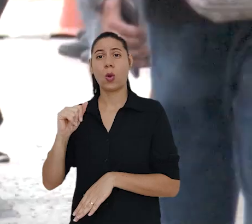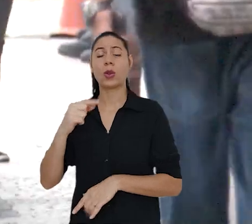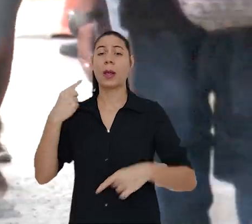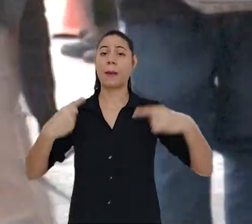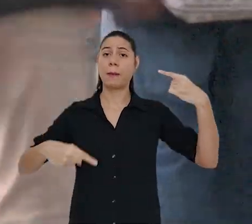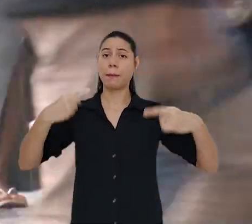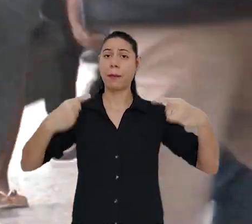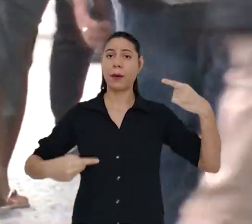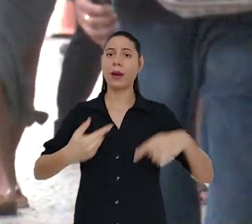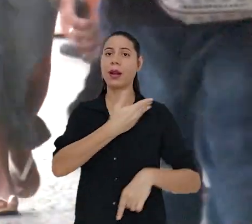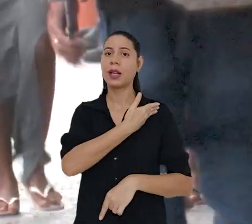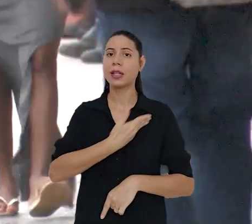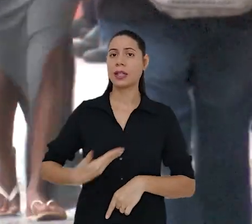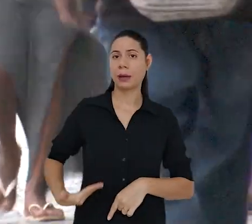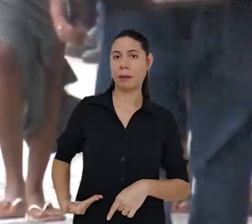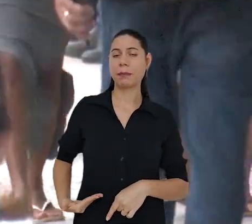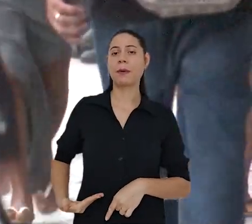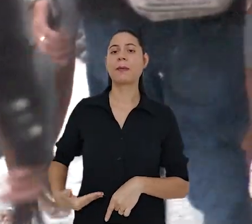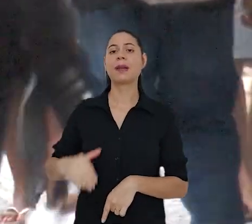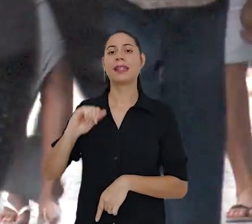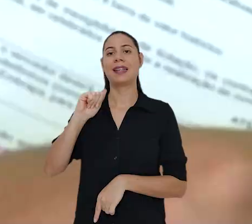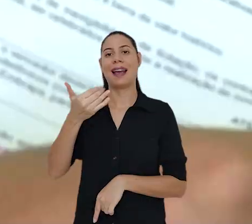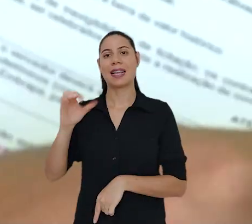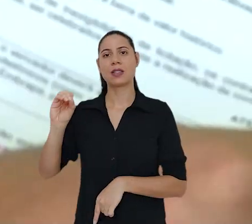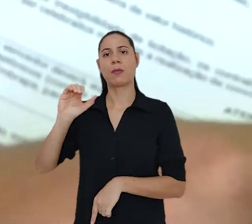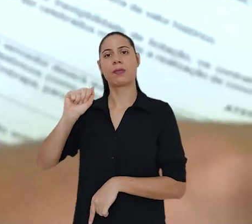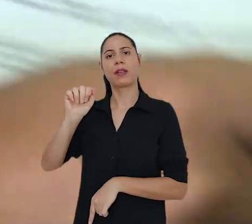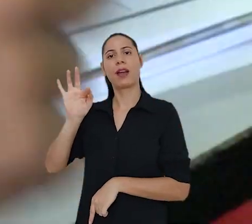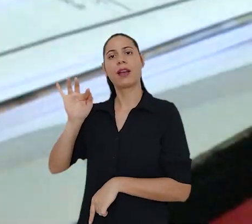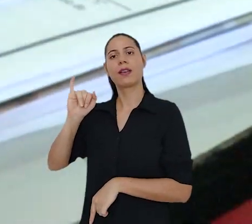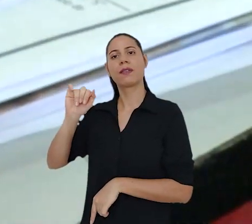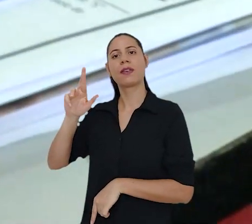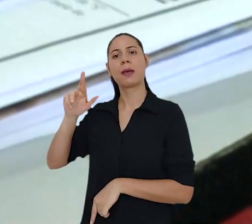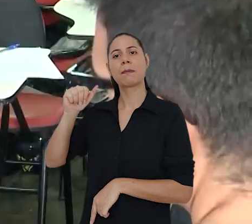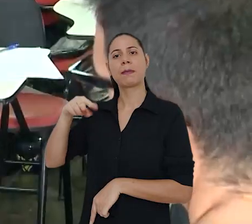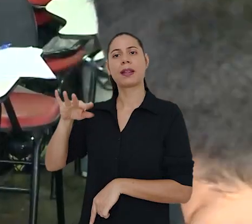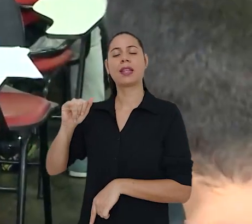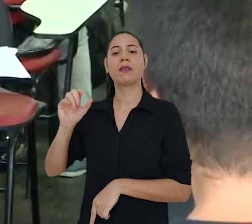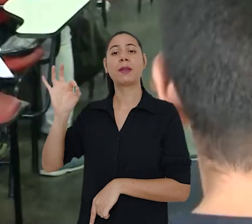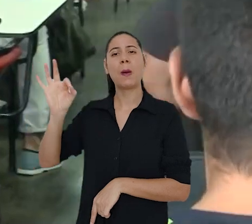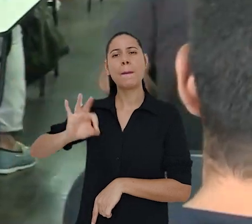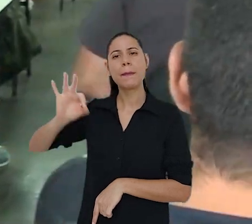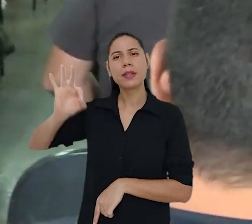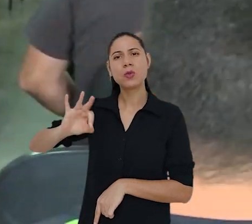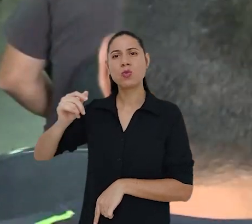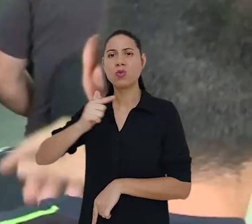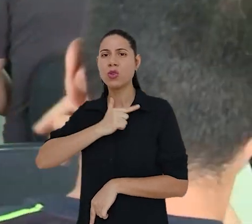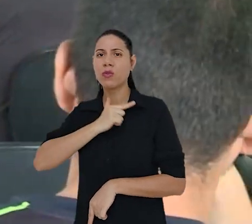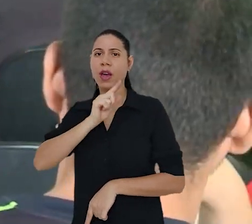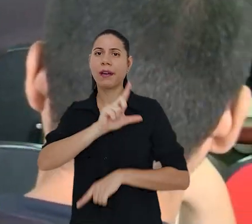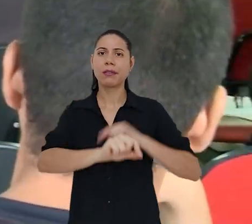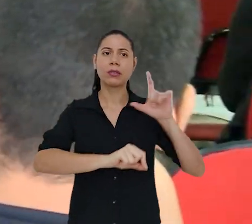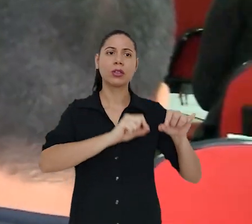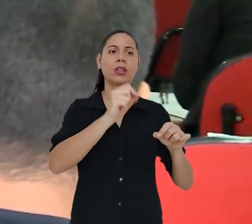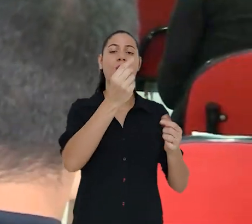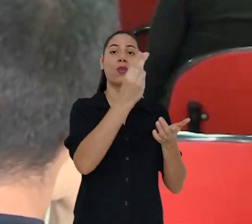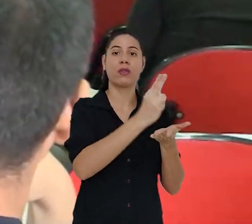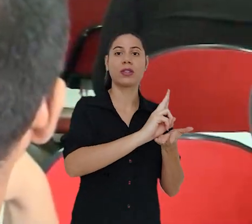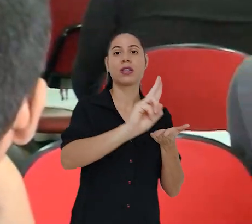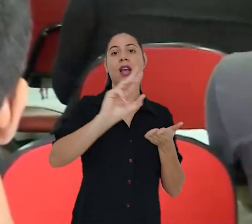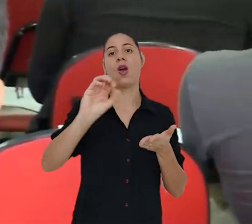faz parte de uma política pública de ações afirmativas, com o objetivo de reservar um percentual de vagas em seleções